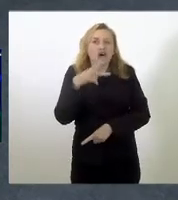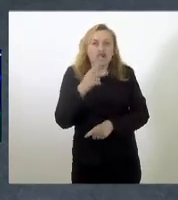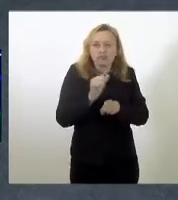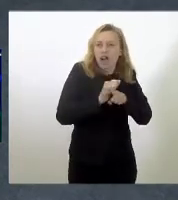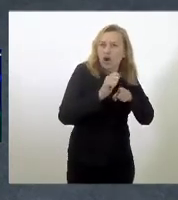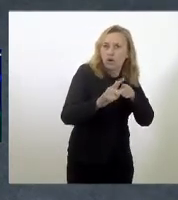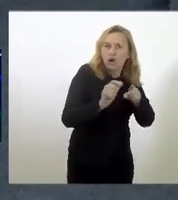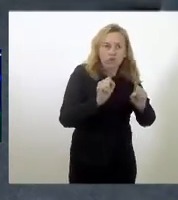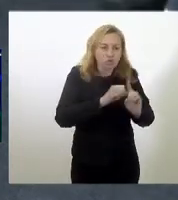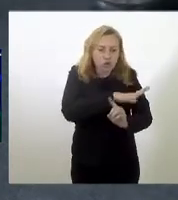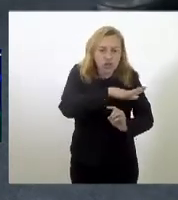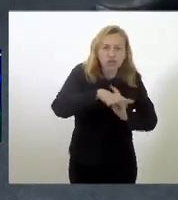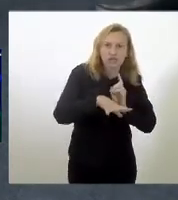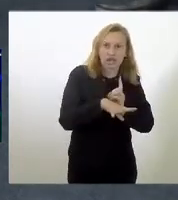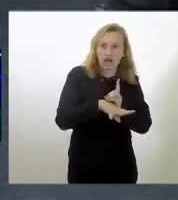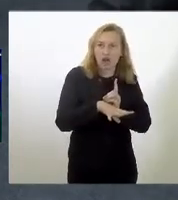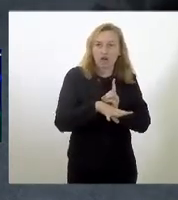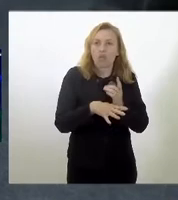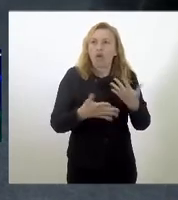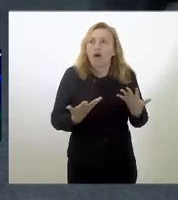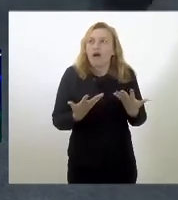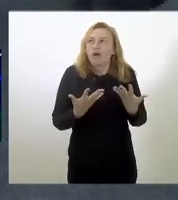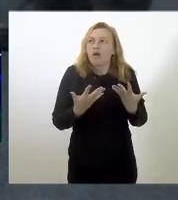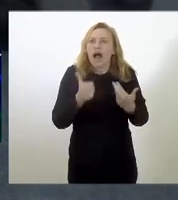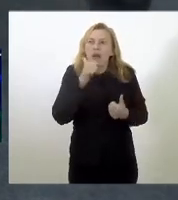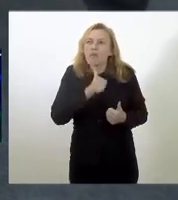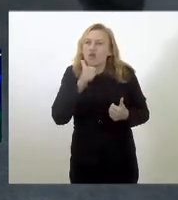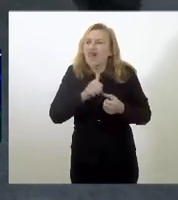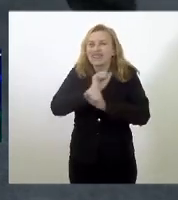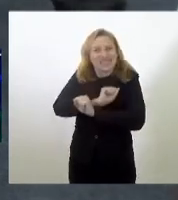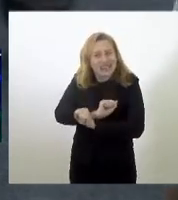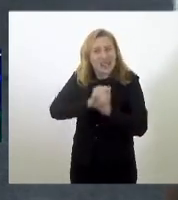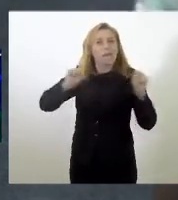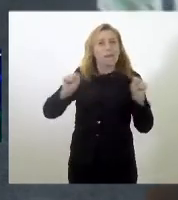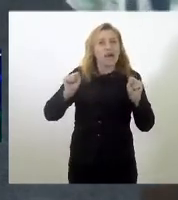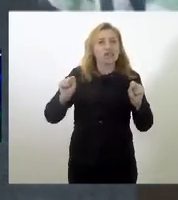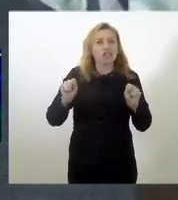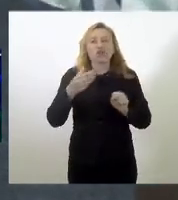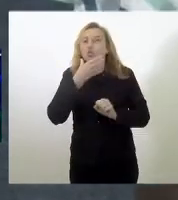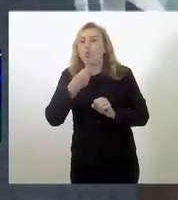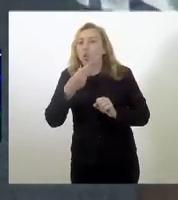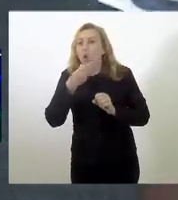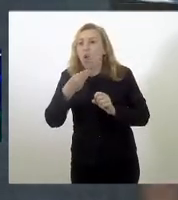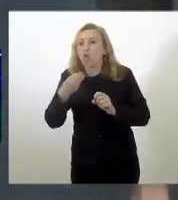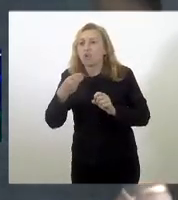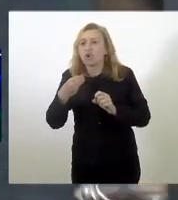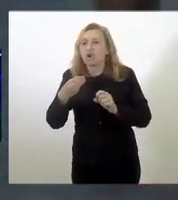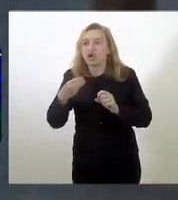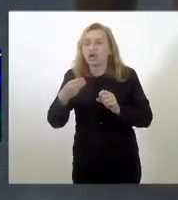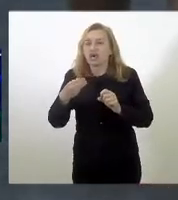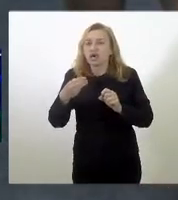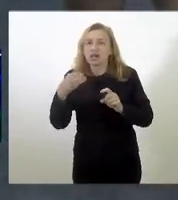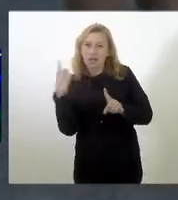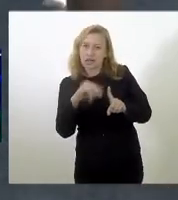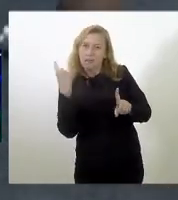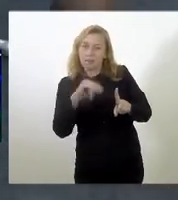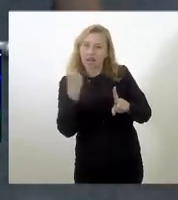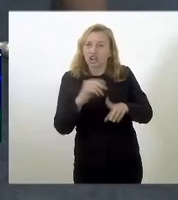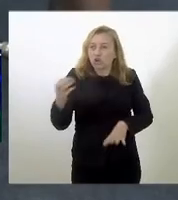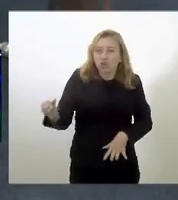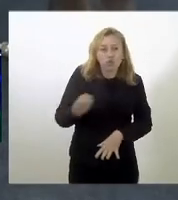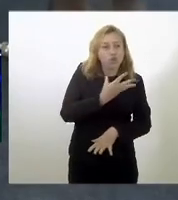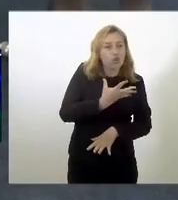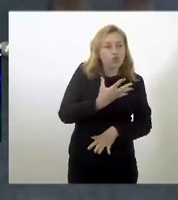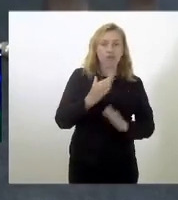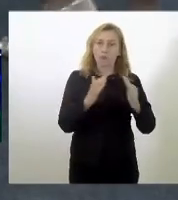aluguel social, uma forma que a mulher se liberte do seu agressor, podendo dar um novo lar aos seus